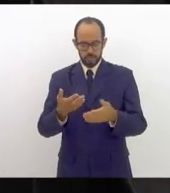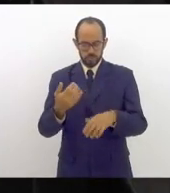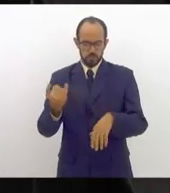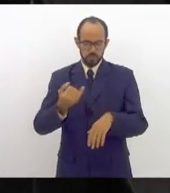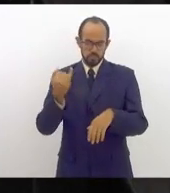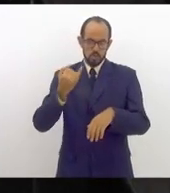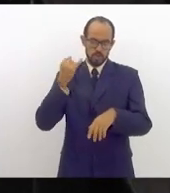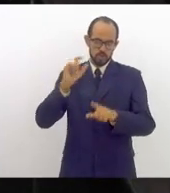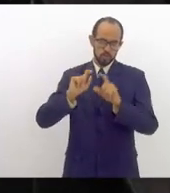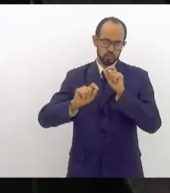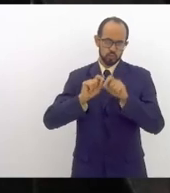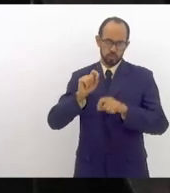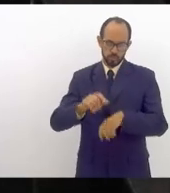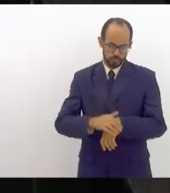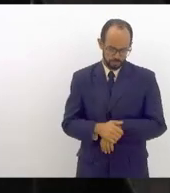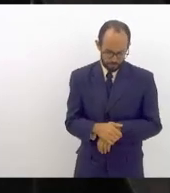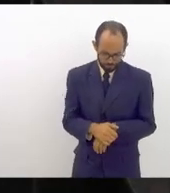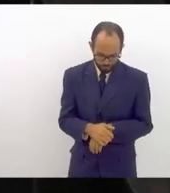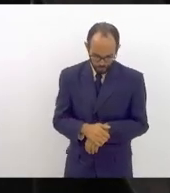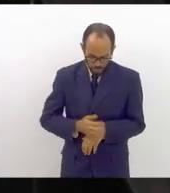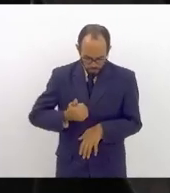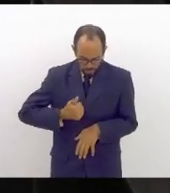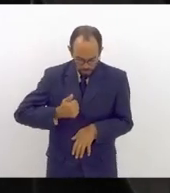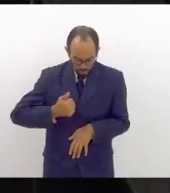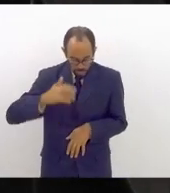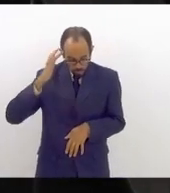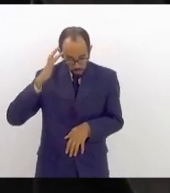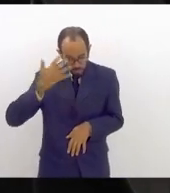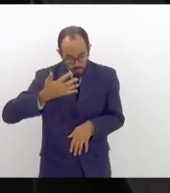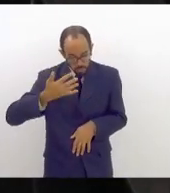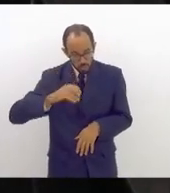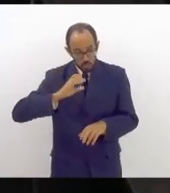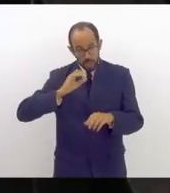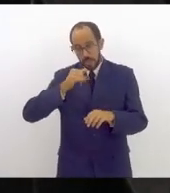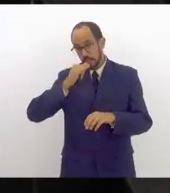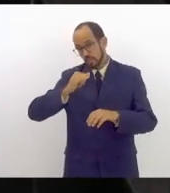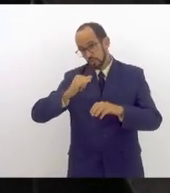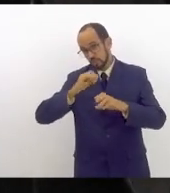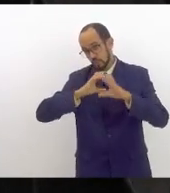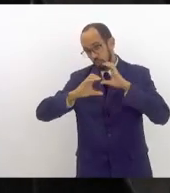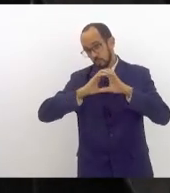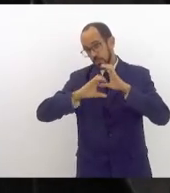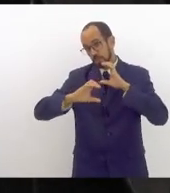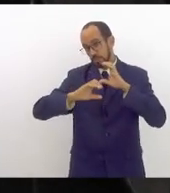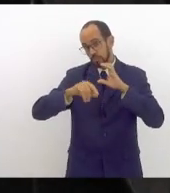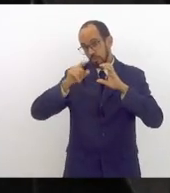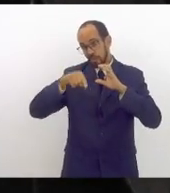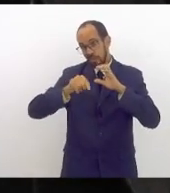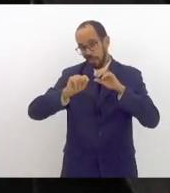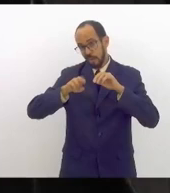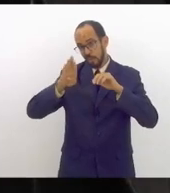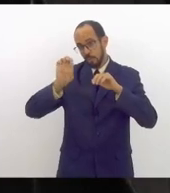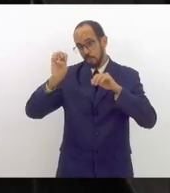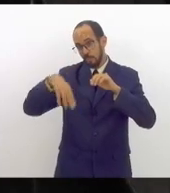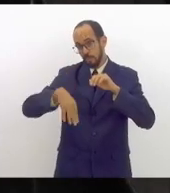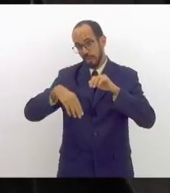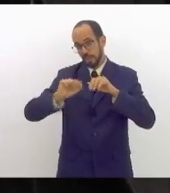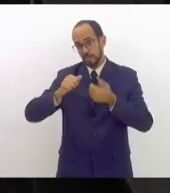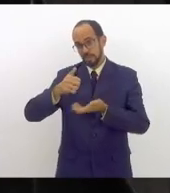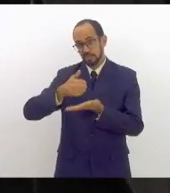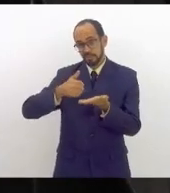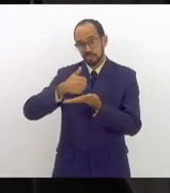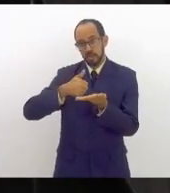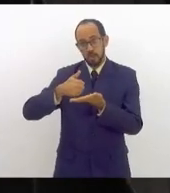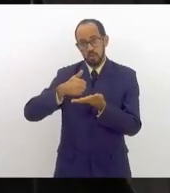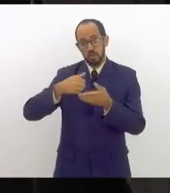Quem primeiro decidiu que energia e comunicação era bem essencial foi